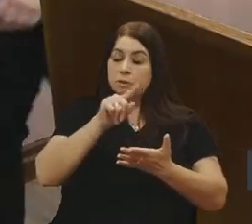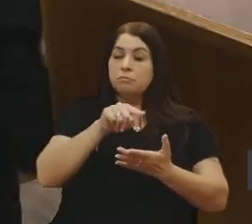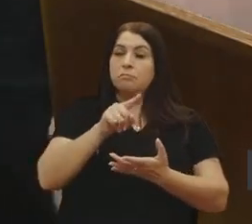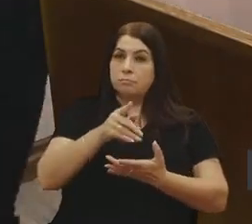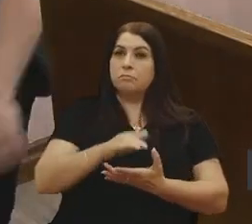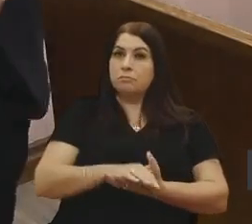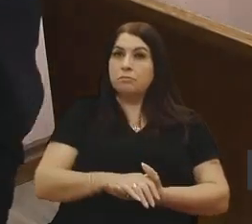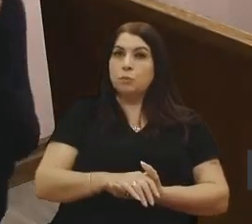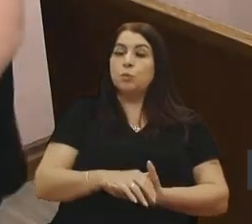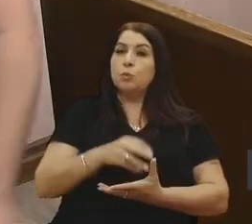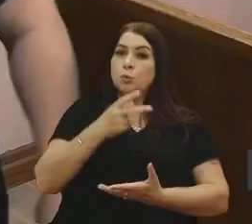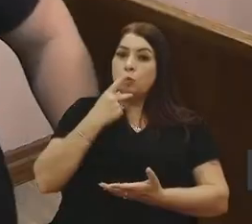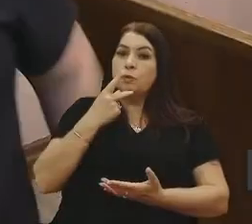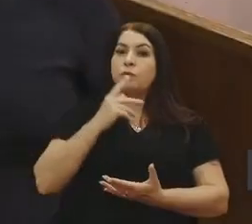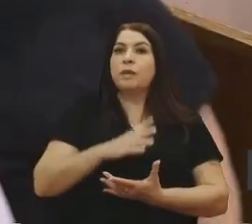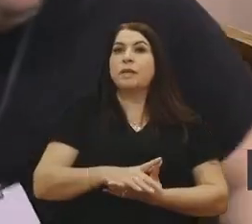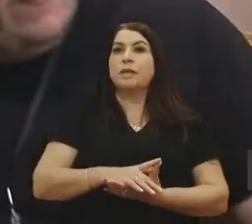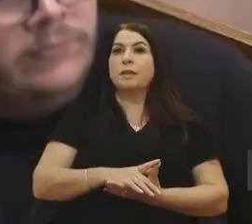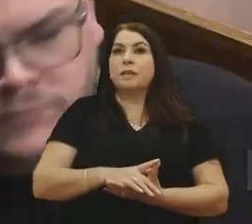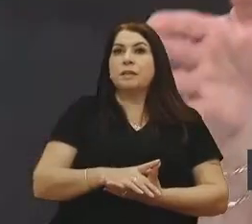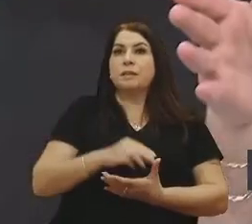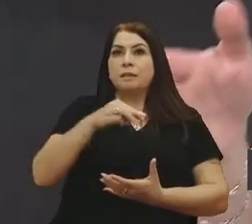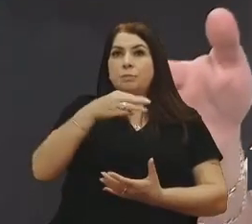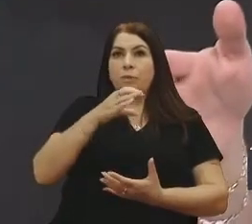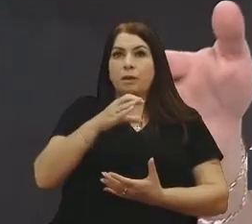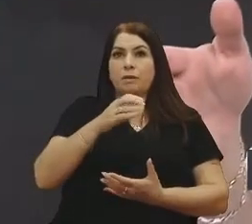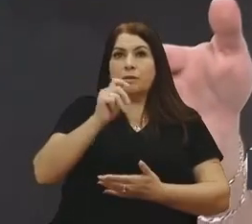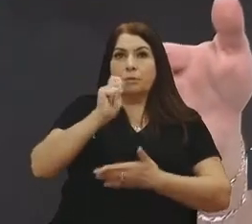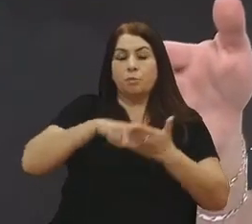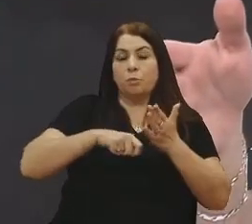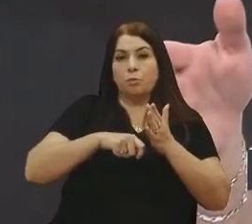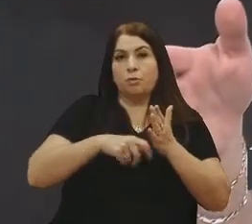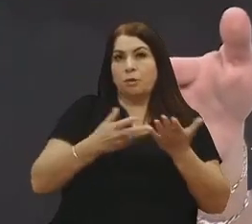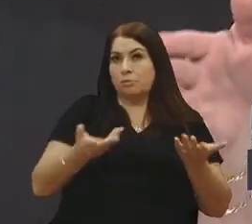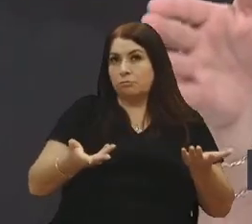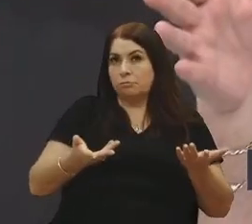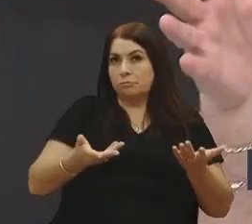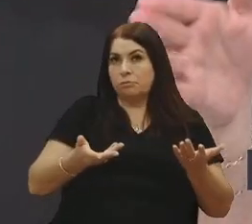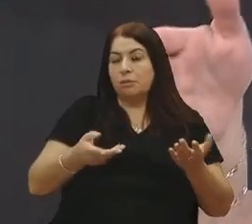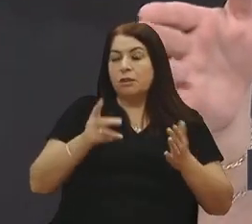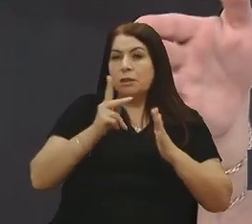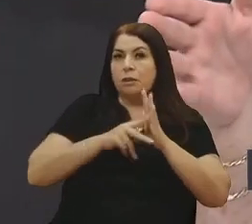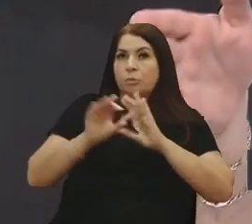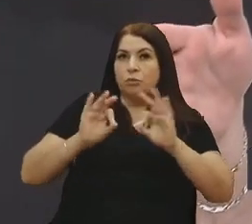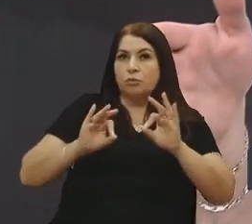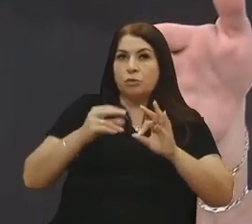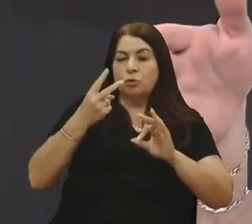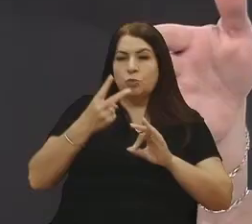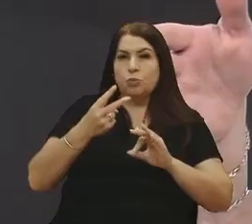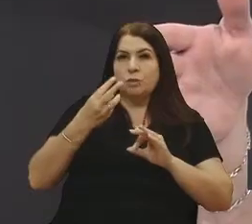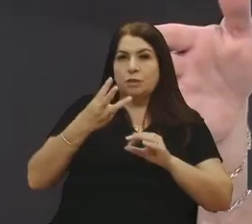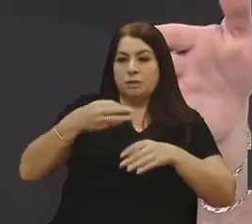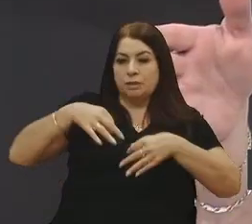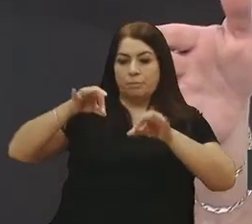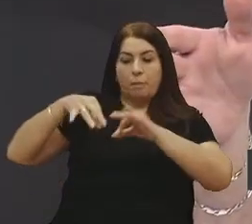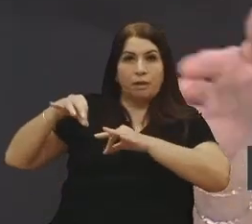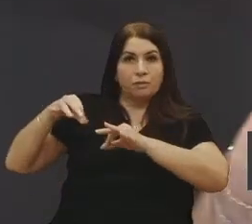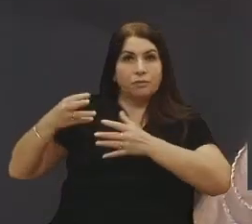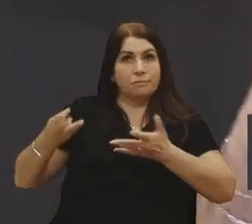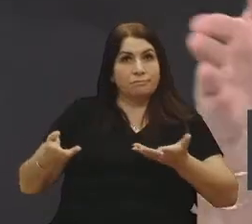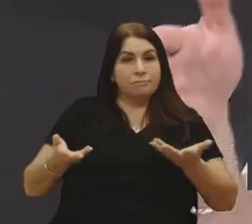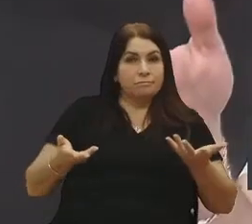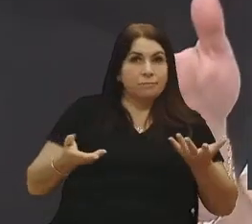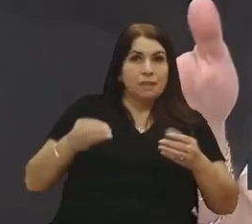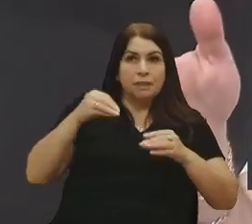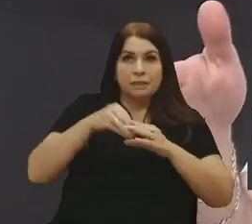isso. Quando a senhora fala que desde março está protocolado, e é um projeto de 2, 3 páginas,